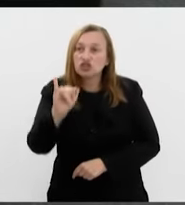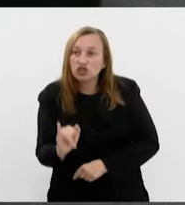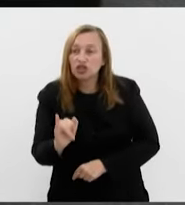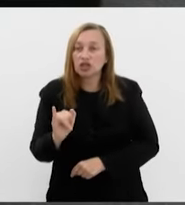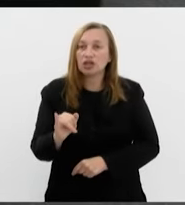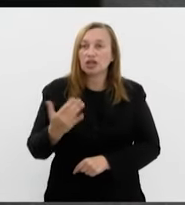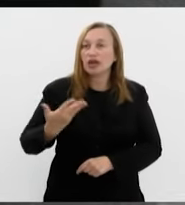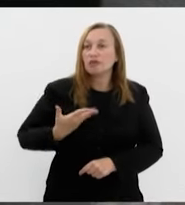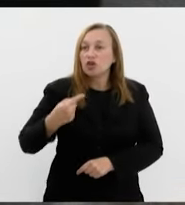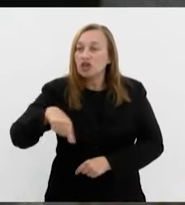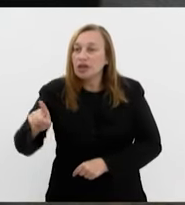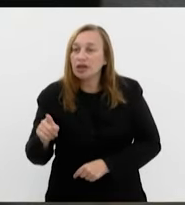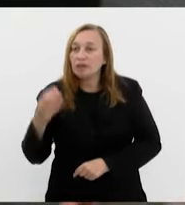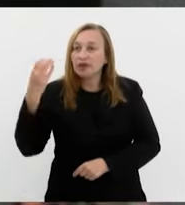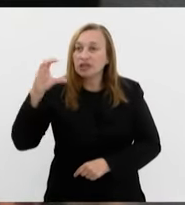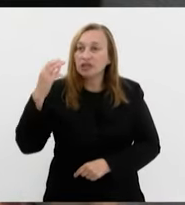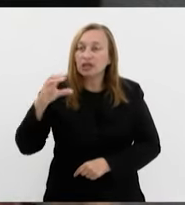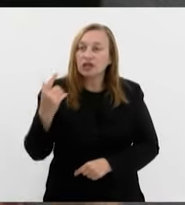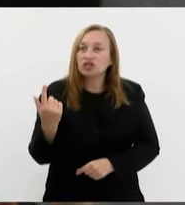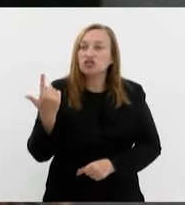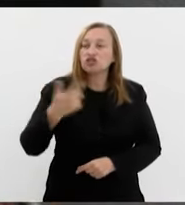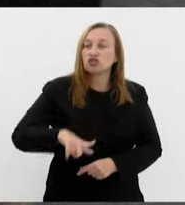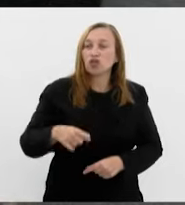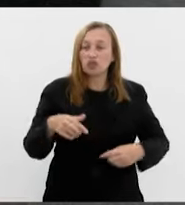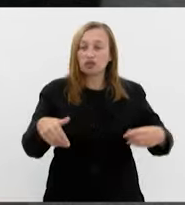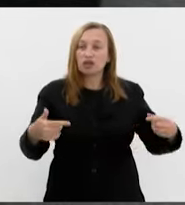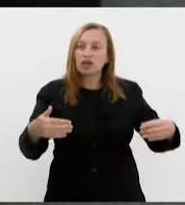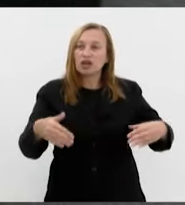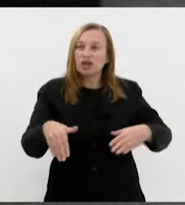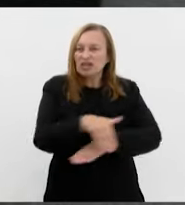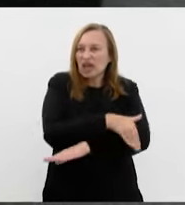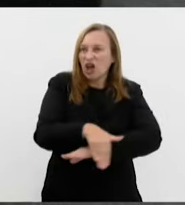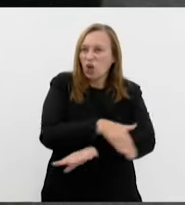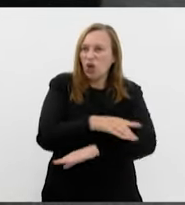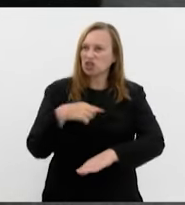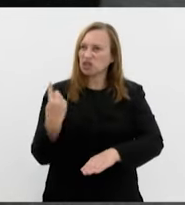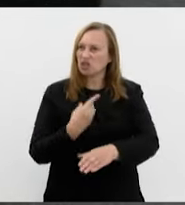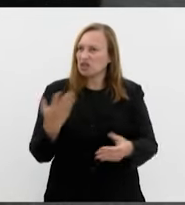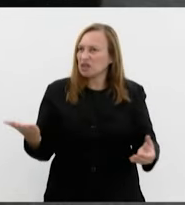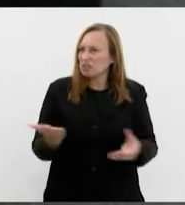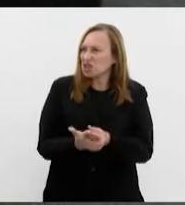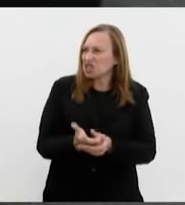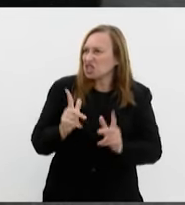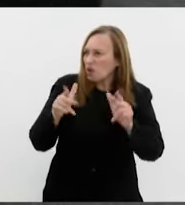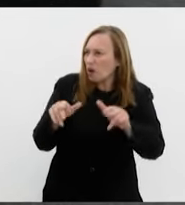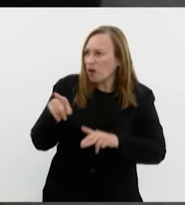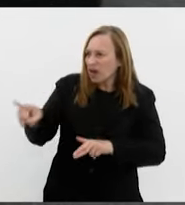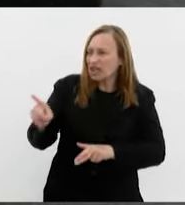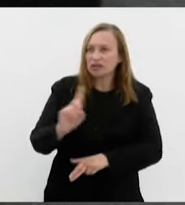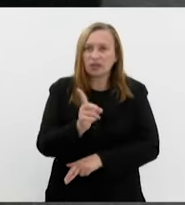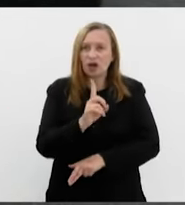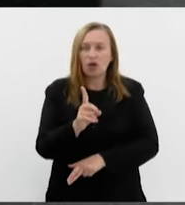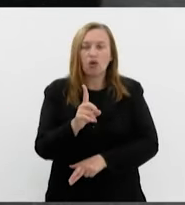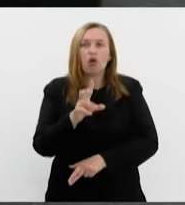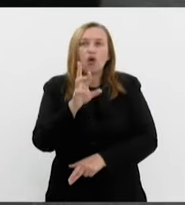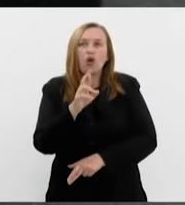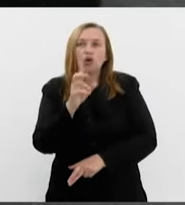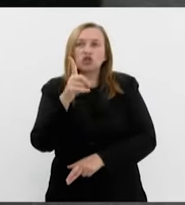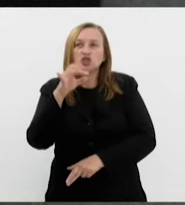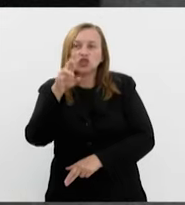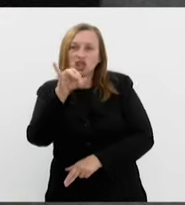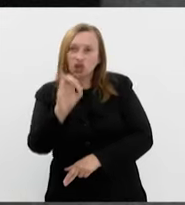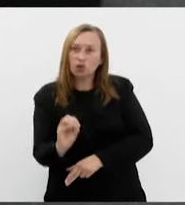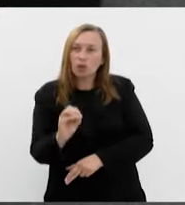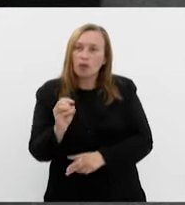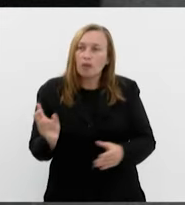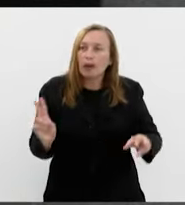para Niterói e enfrentar a gente na rua. A gente não vai fazer processo, como eles fizeram, contra o Rodrigo, para poder prender o Rodrigo